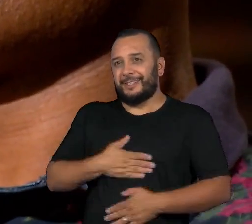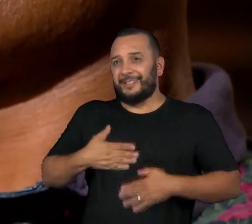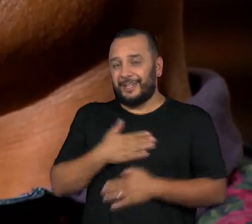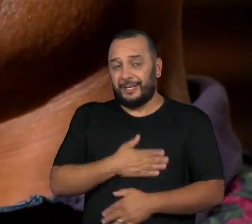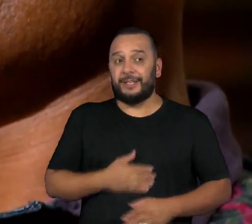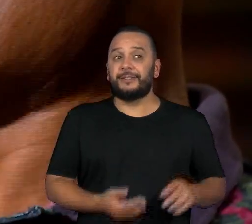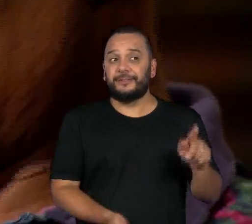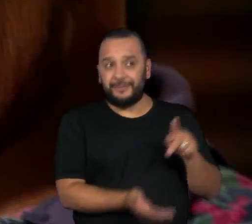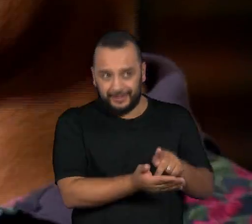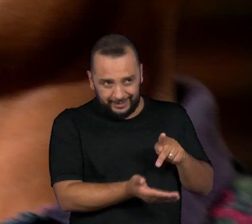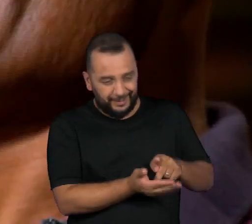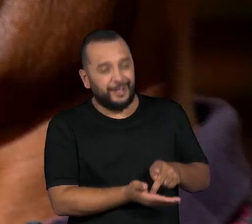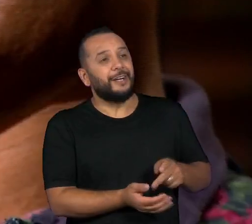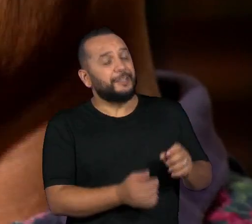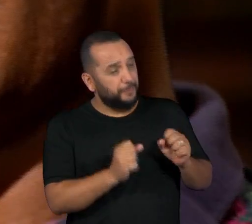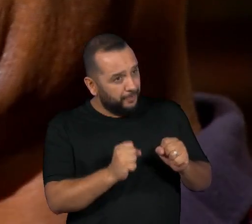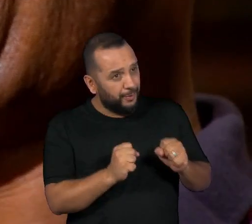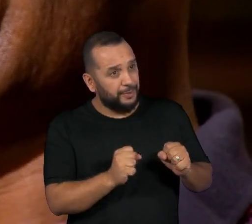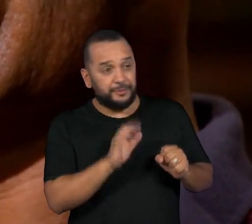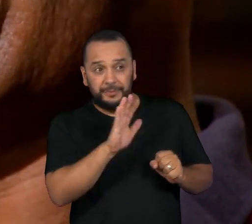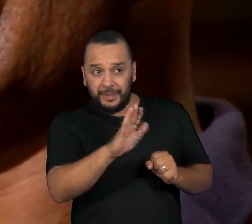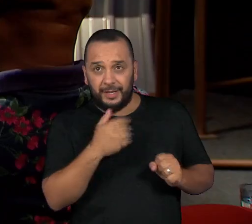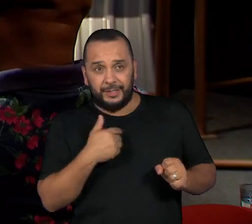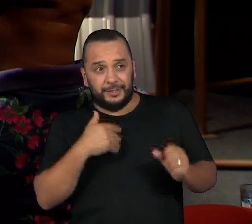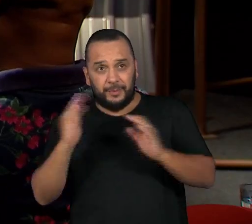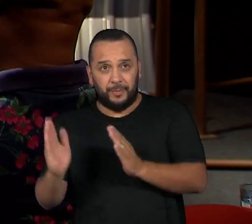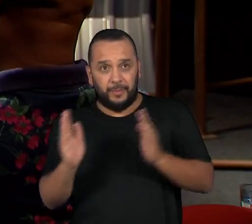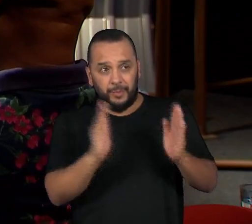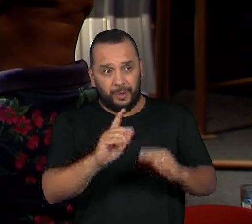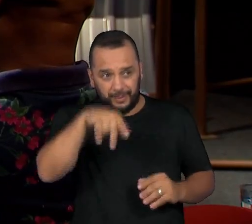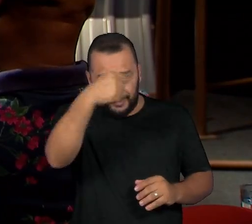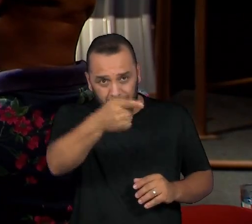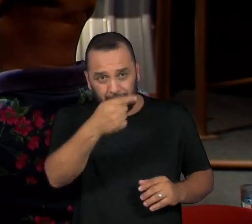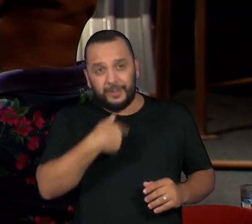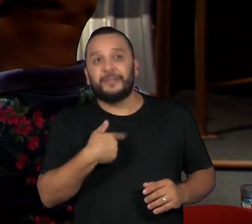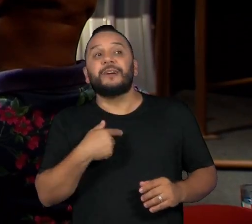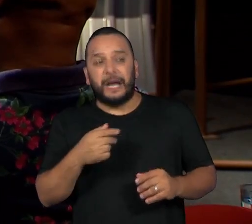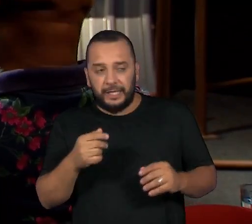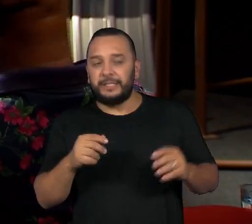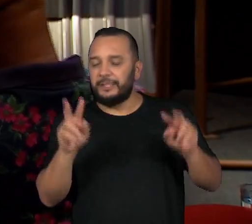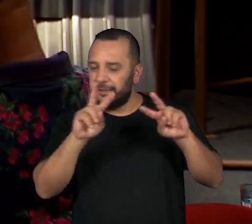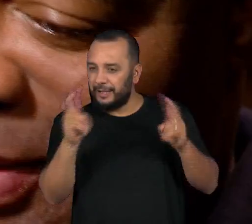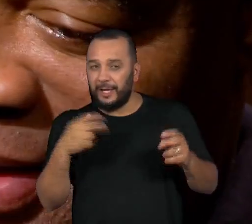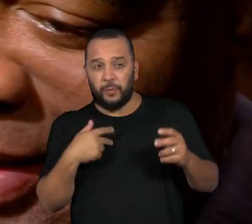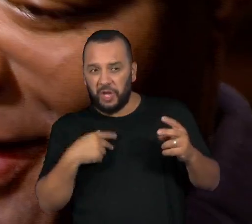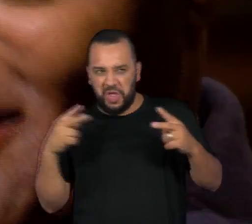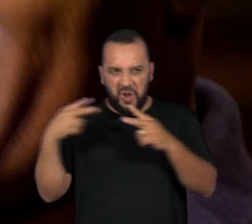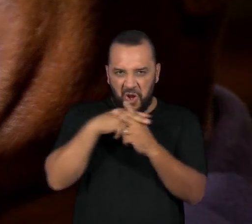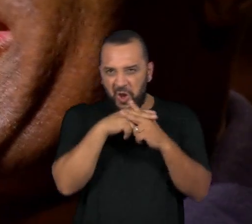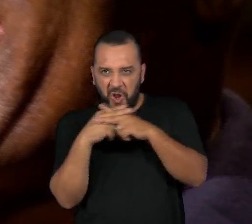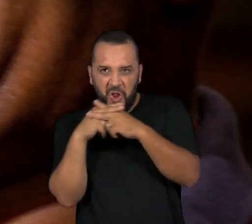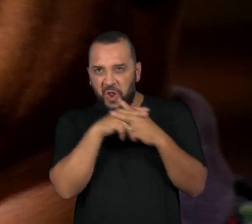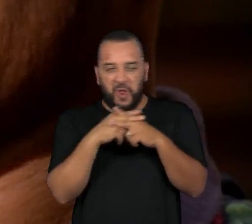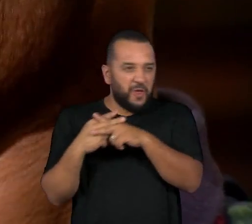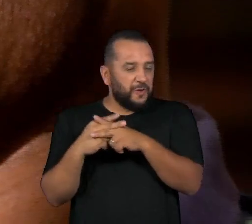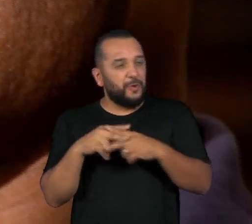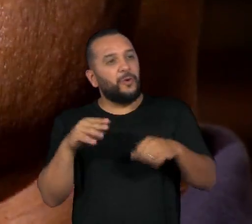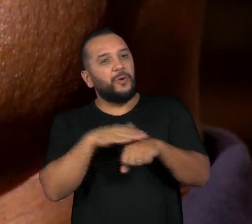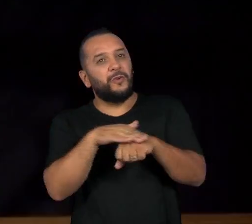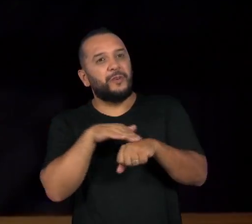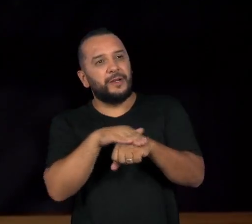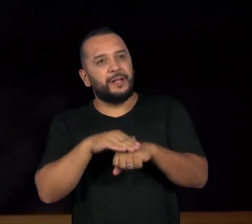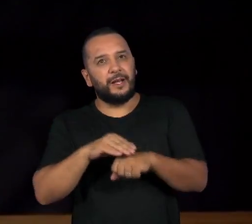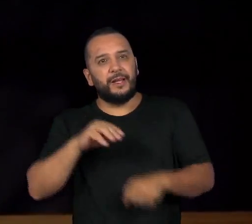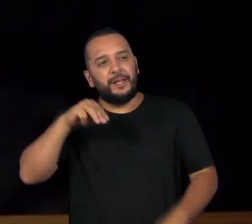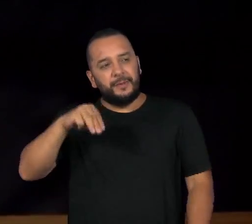viu, rapaz? Obrigado, mestre. Mas no próximo bloco vai ser porrada aqui. Ai, meu Deus. Nós vamos falar de